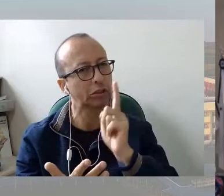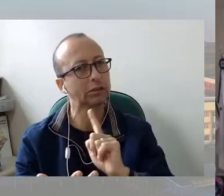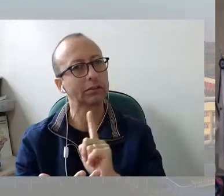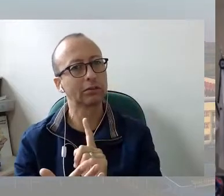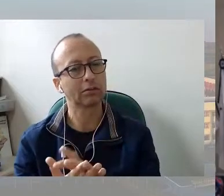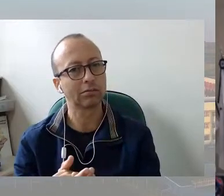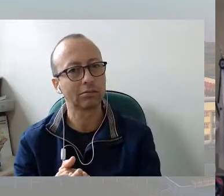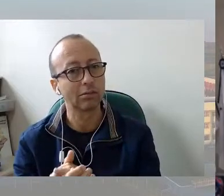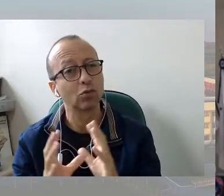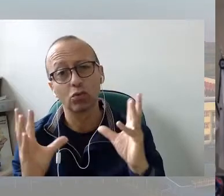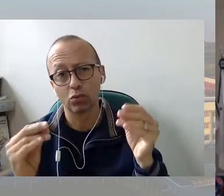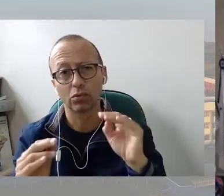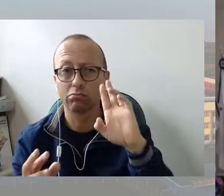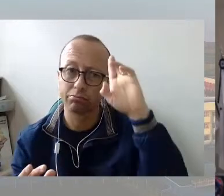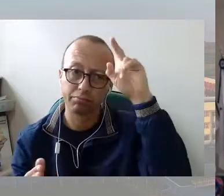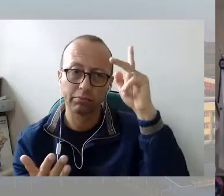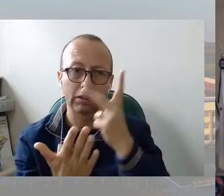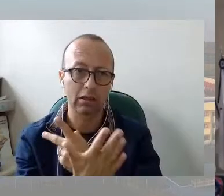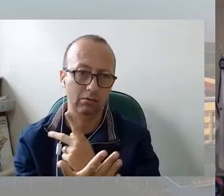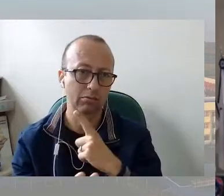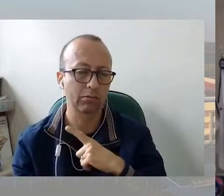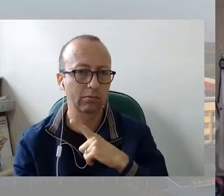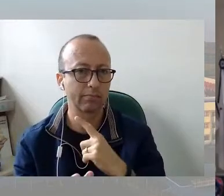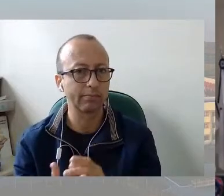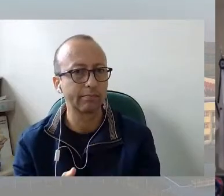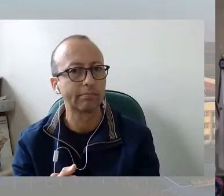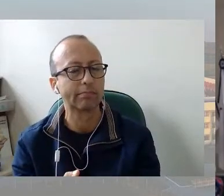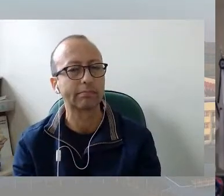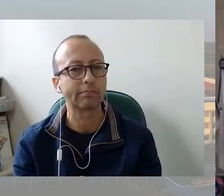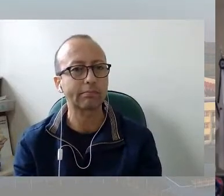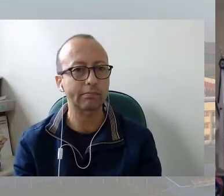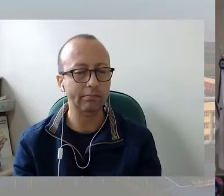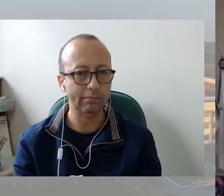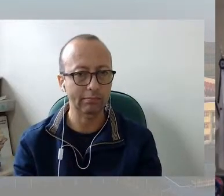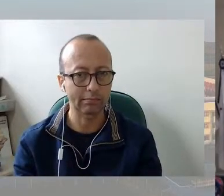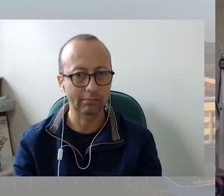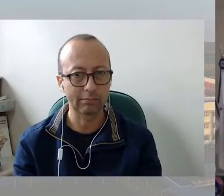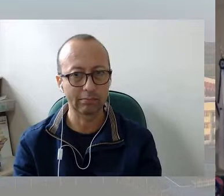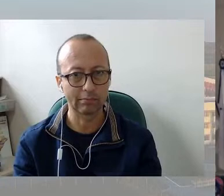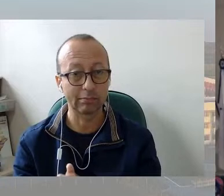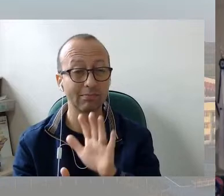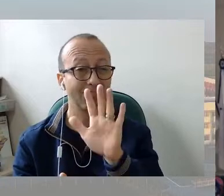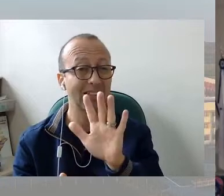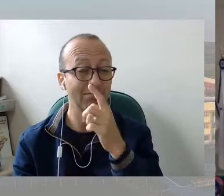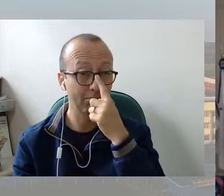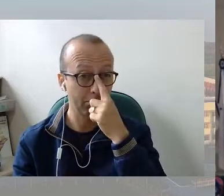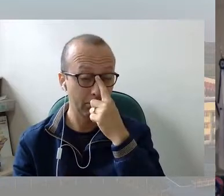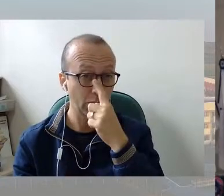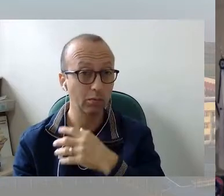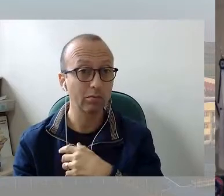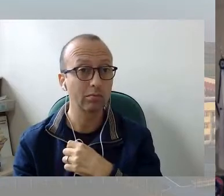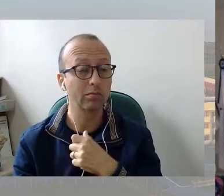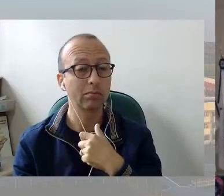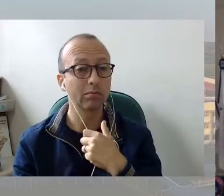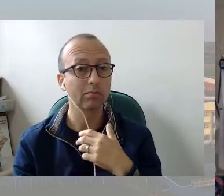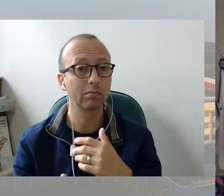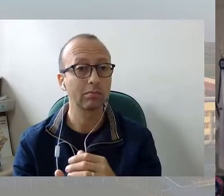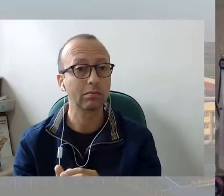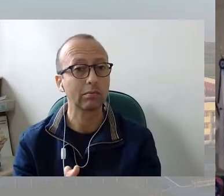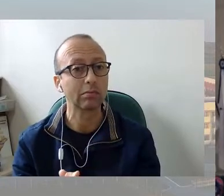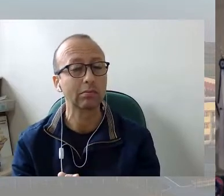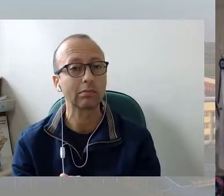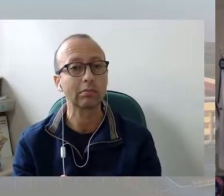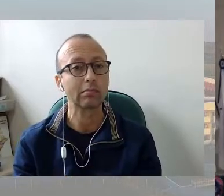aqui é passível de erro. Agora, talvez a gente tenha que reconhecer que a